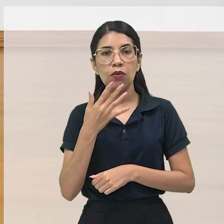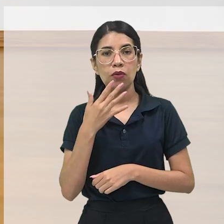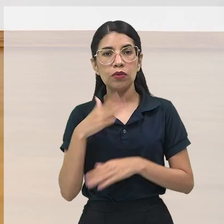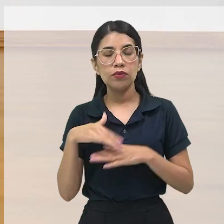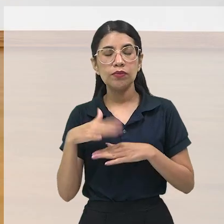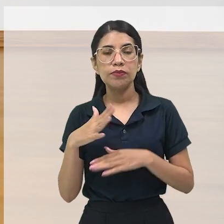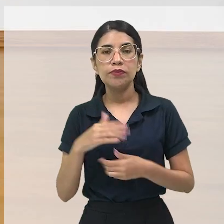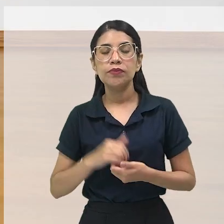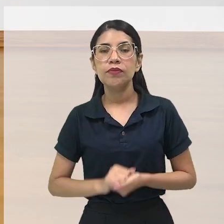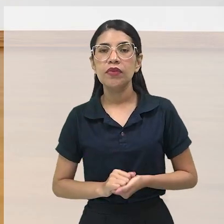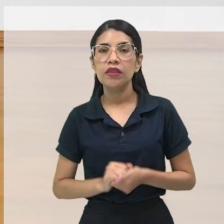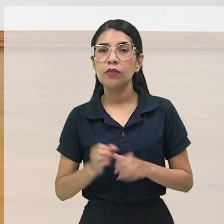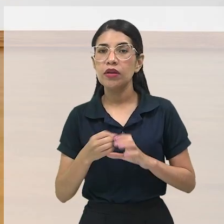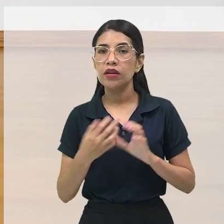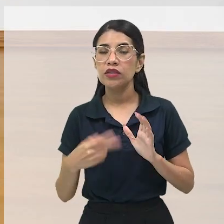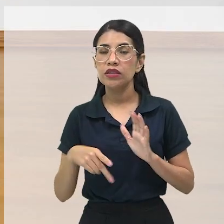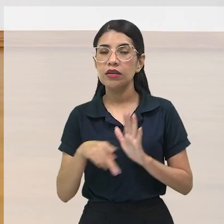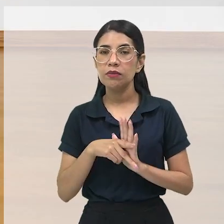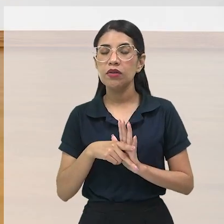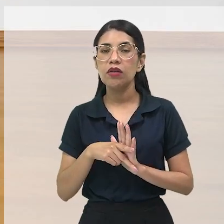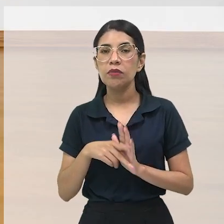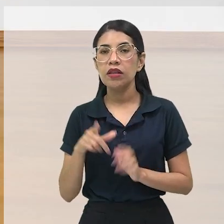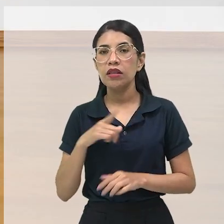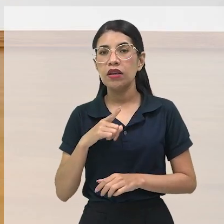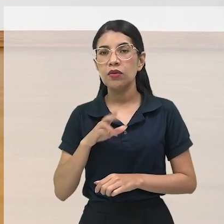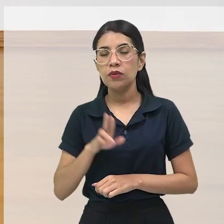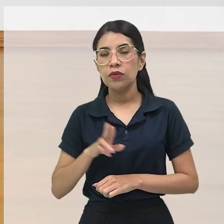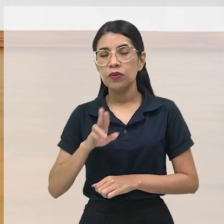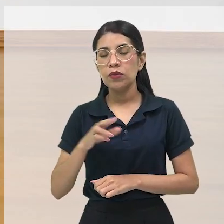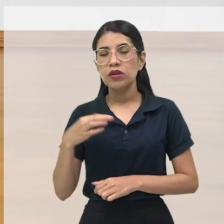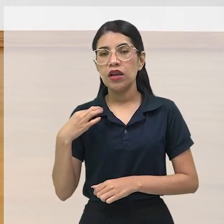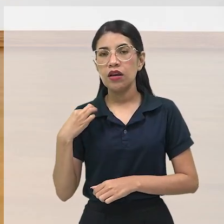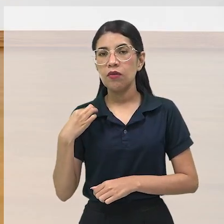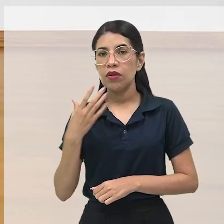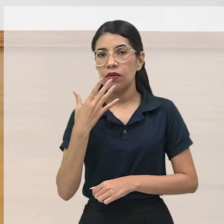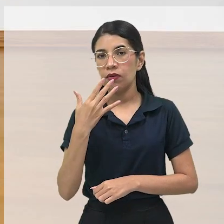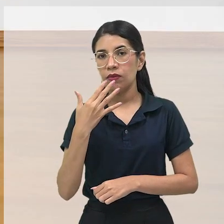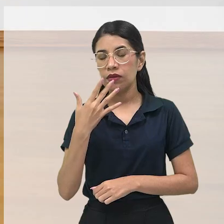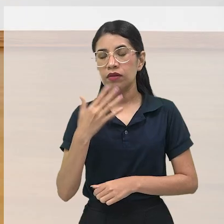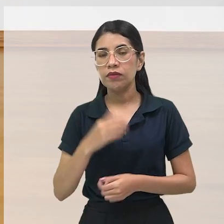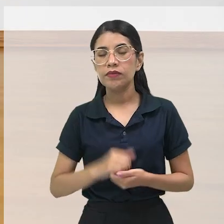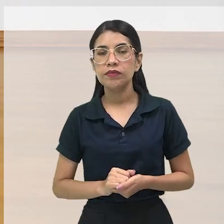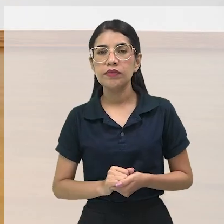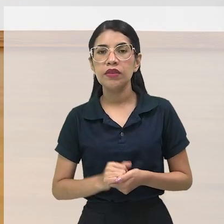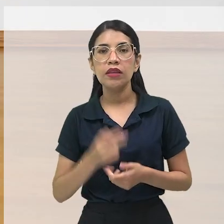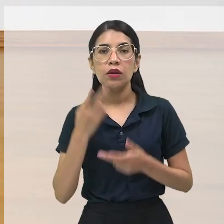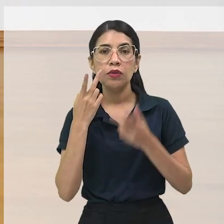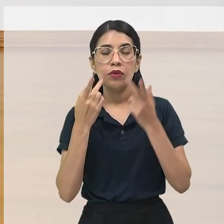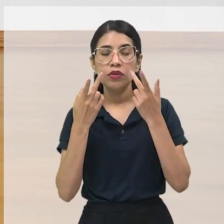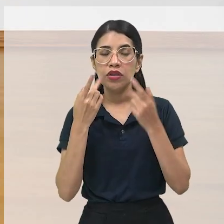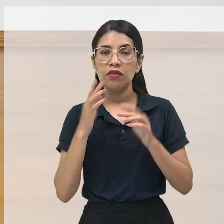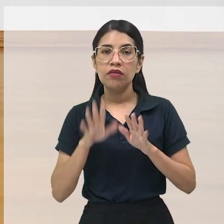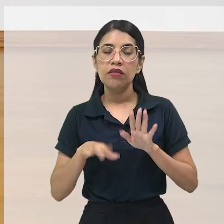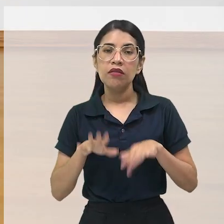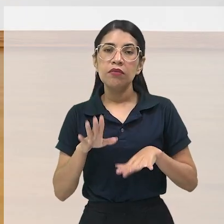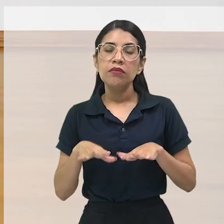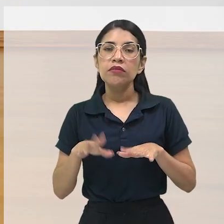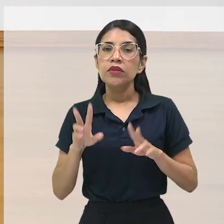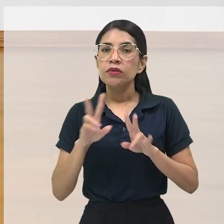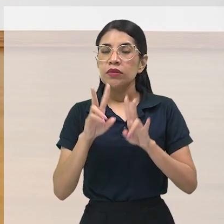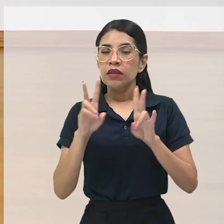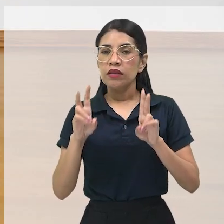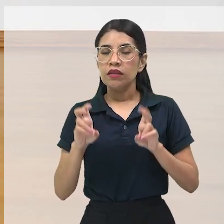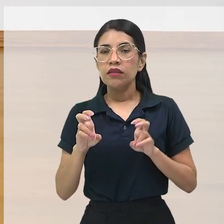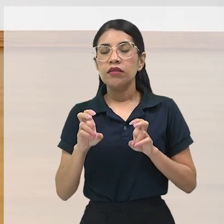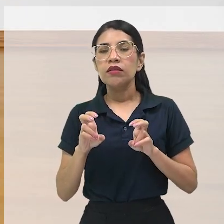uma característica daquela dança ter aquele tipo de figurino. Então, no teatro, dependendo do tema